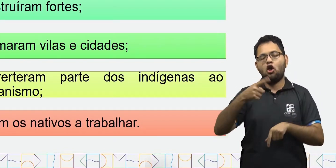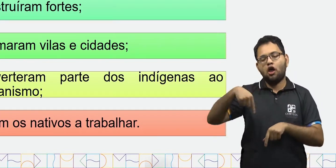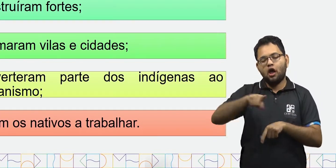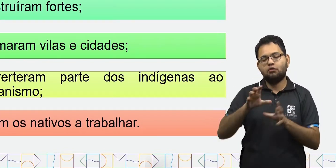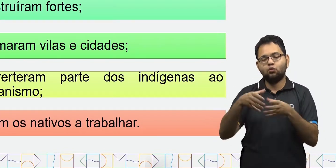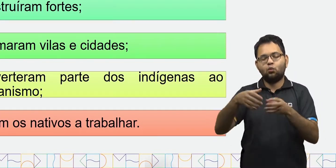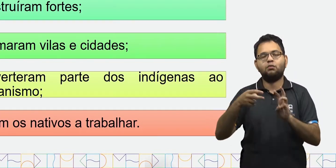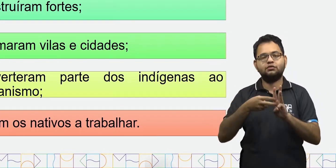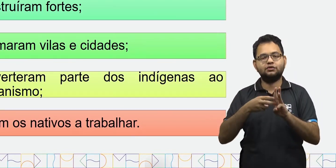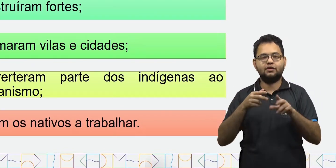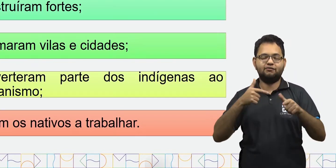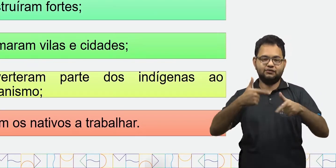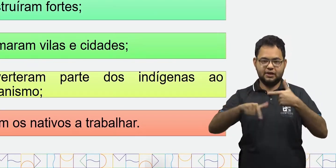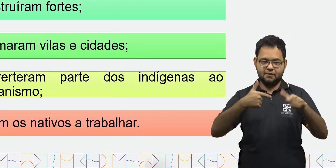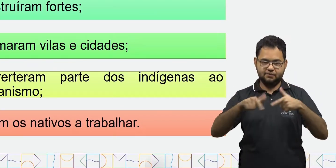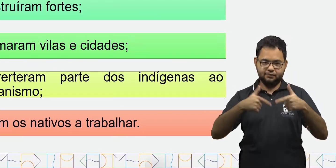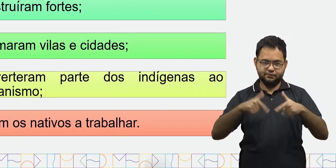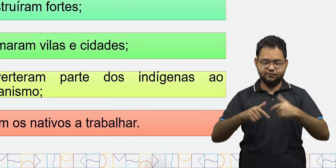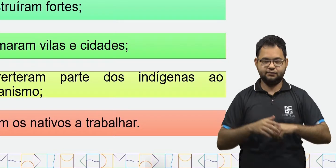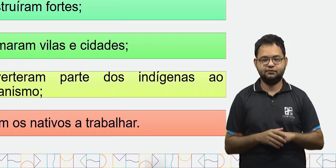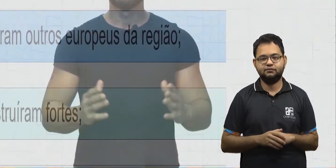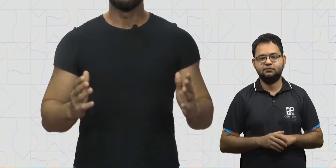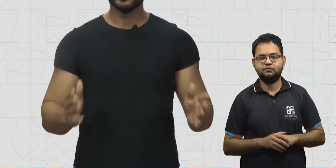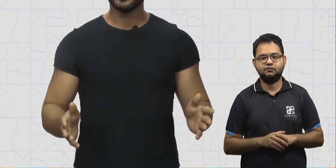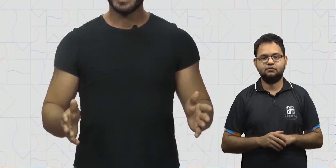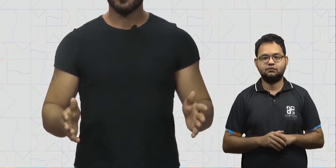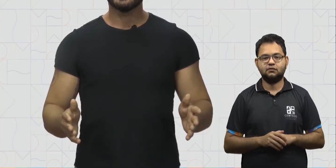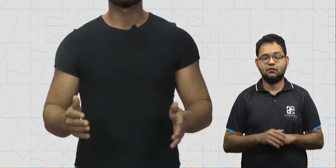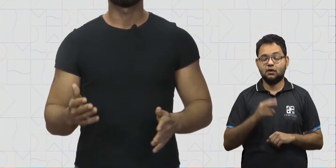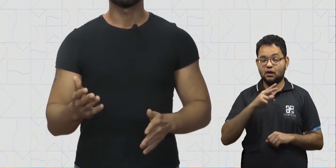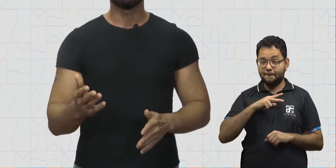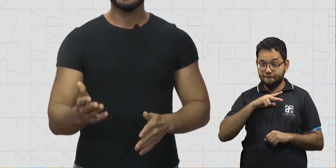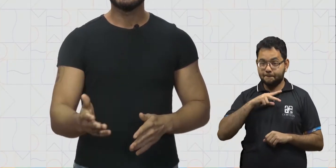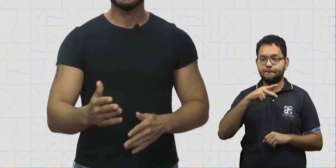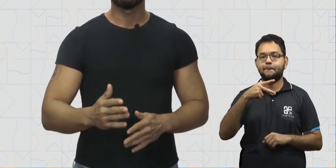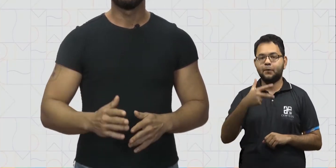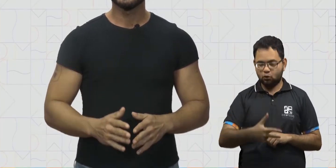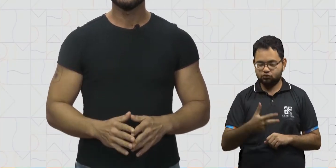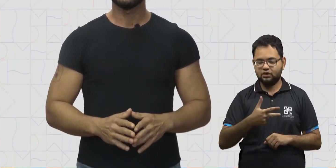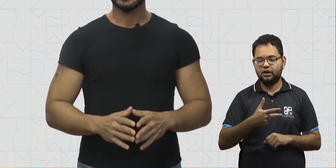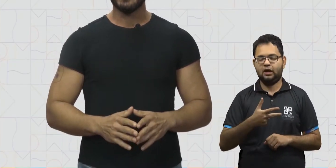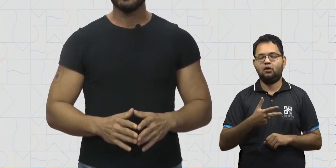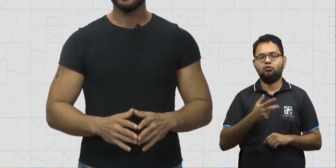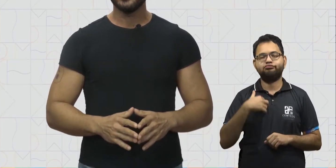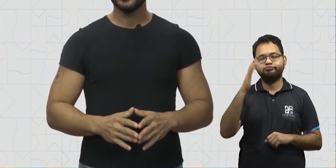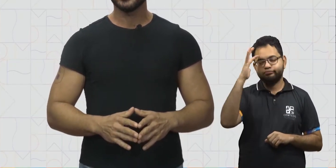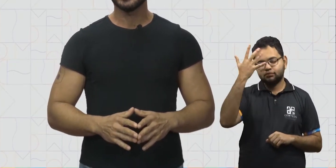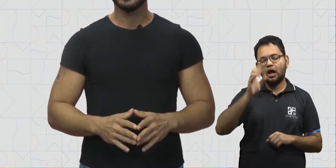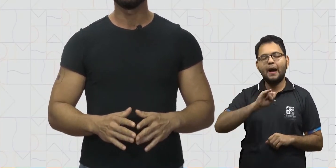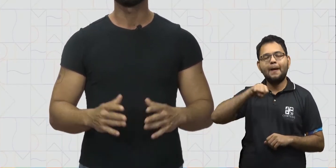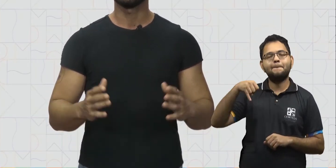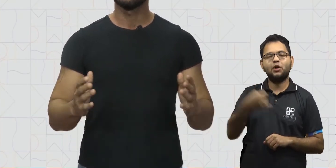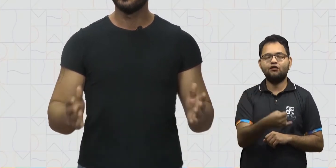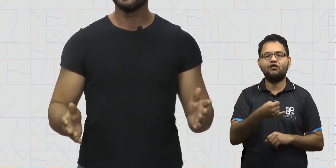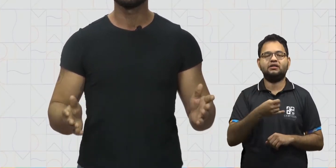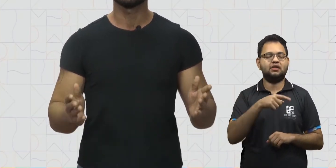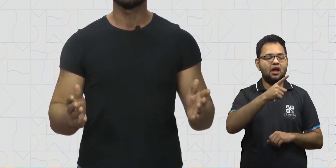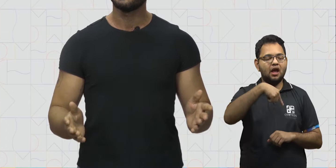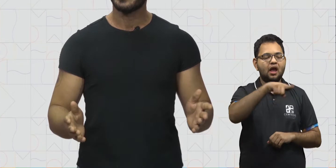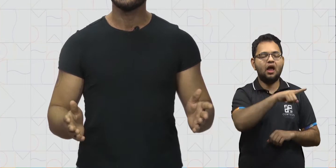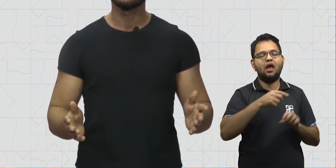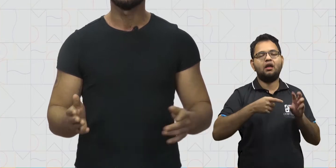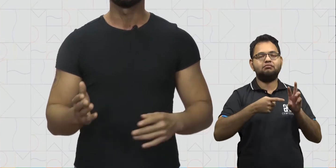nas canoas e usando como soldados. Portugal quis aproveitar a força de trabalho indígena e os